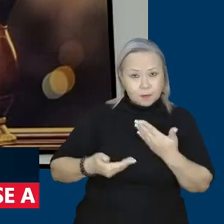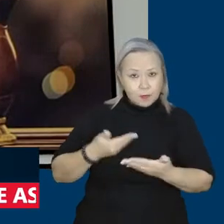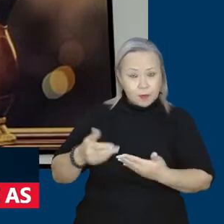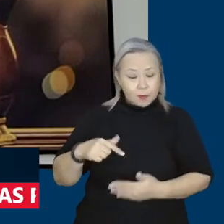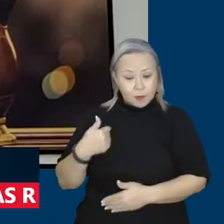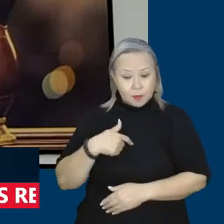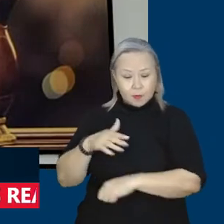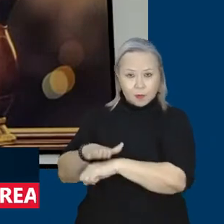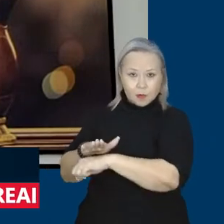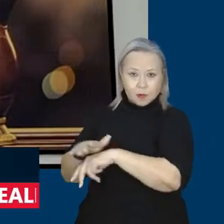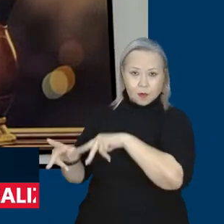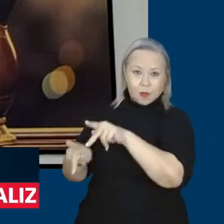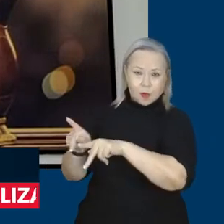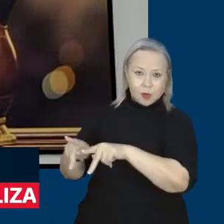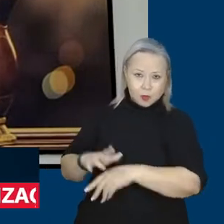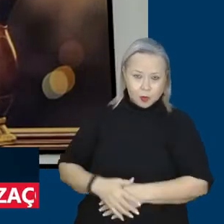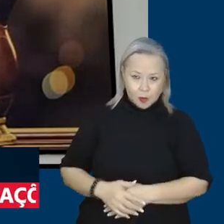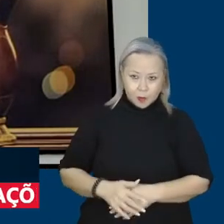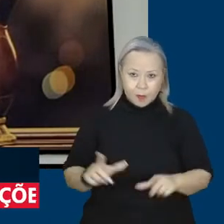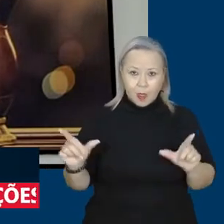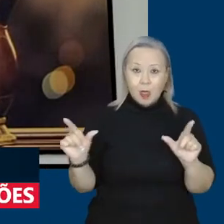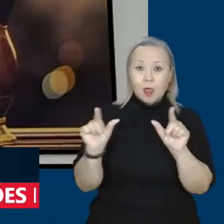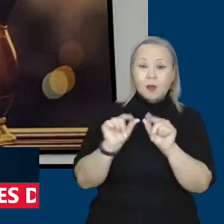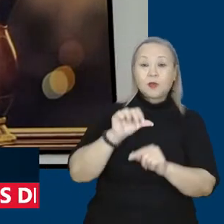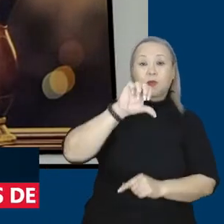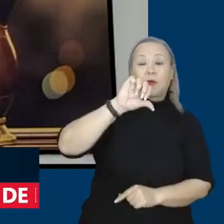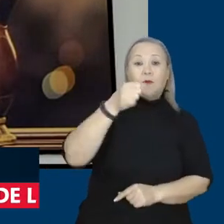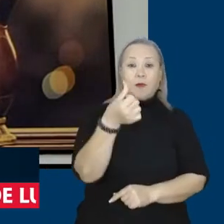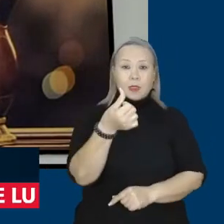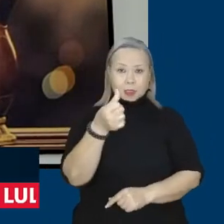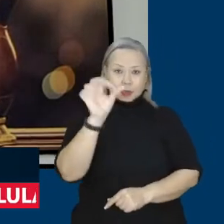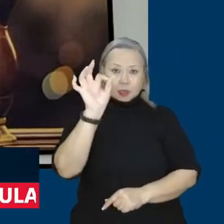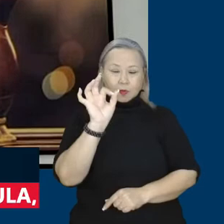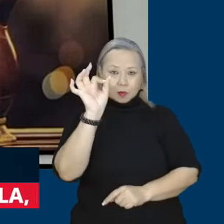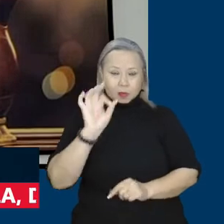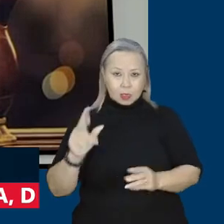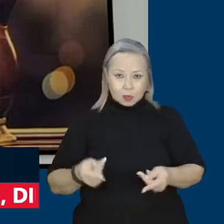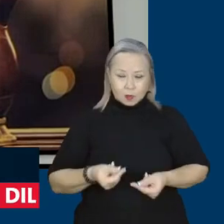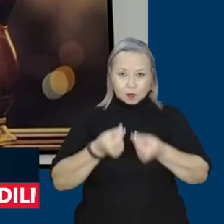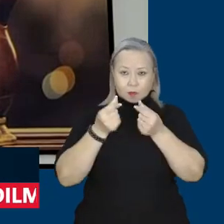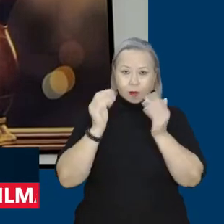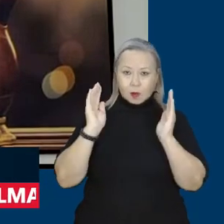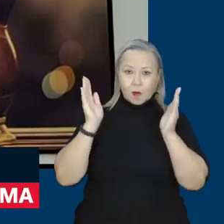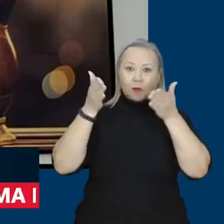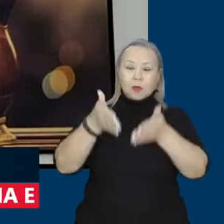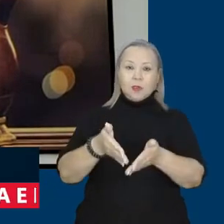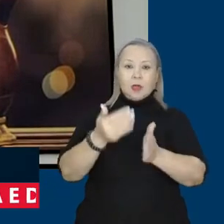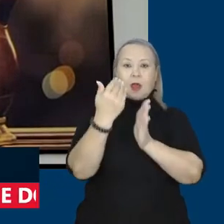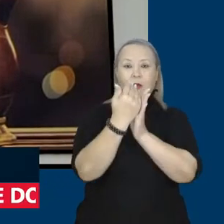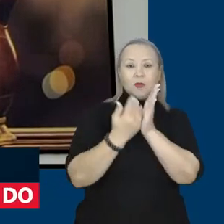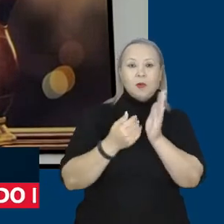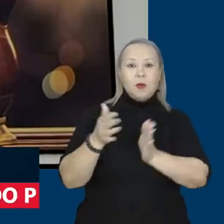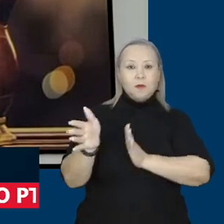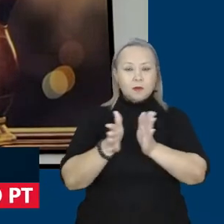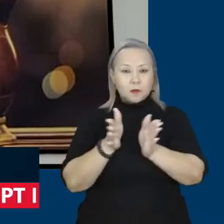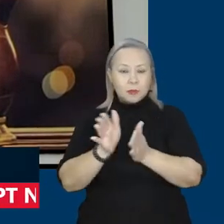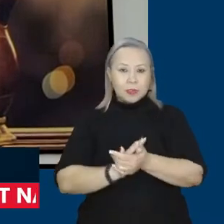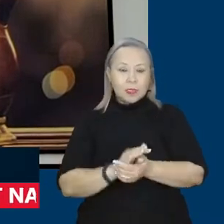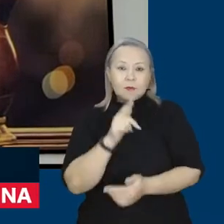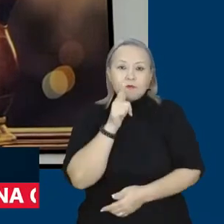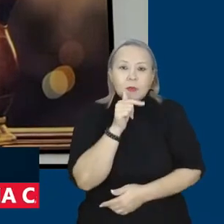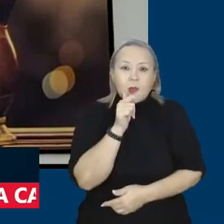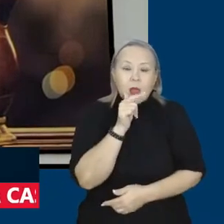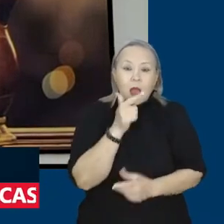nossa gente olha reduzindo 96% do valor destinado aos programas de acesso a água